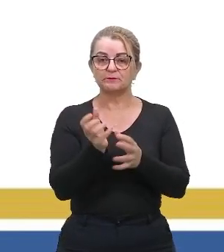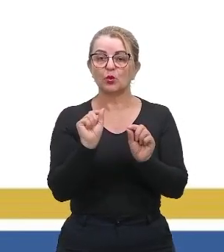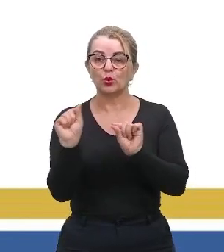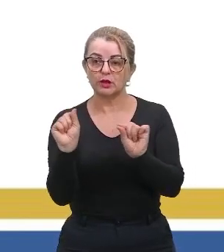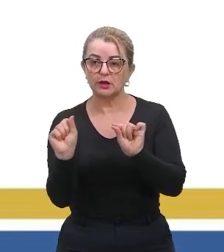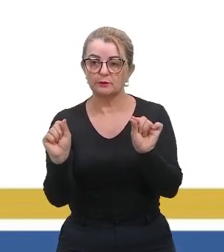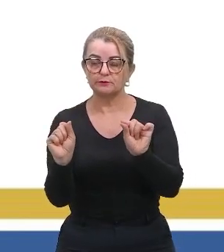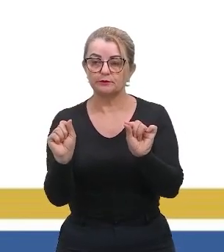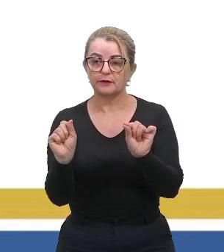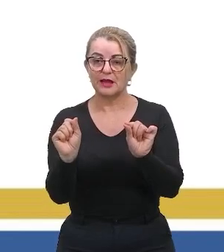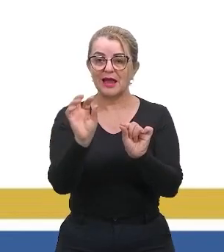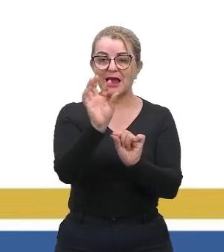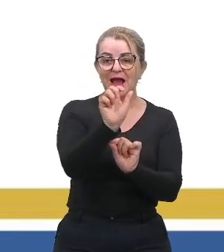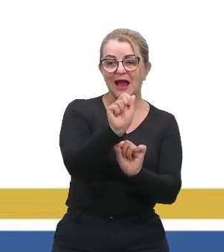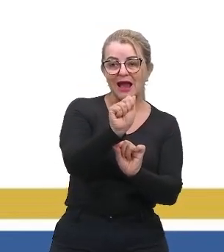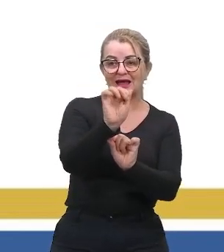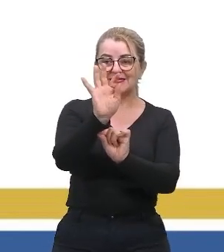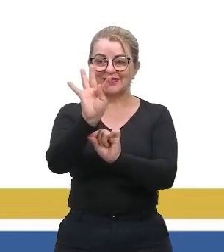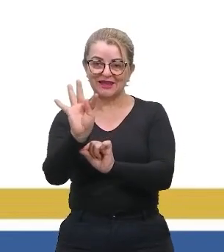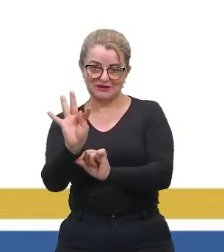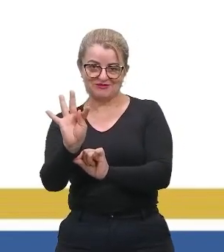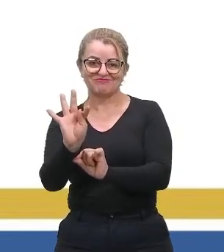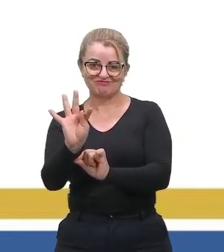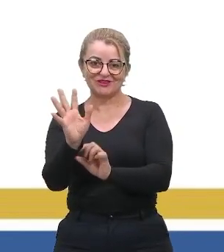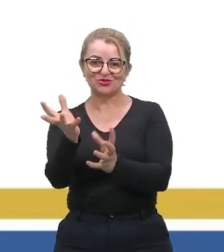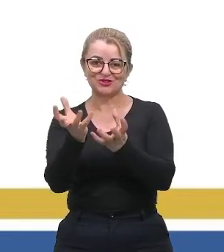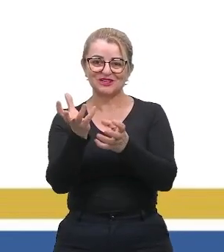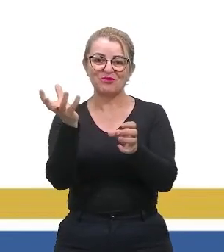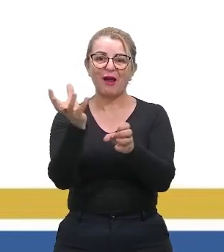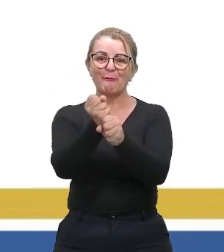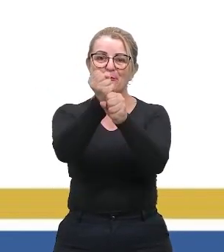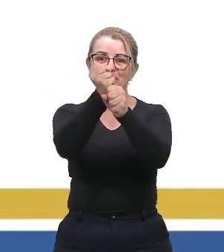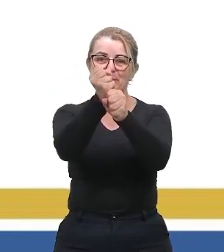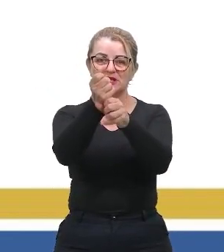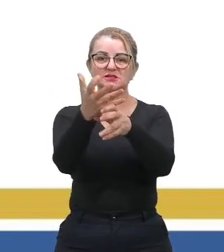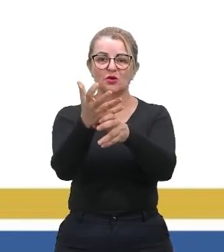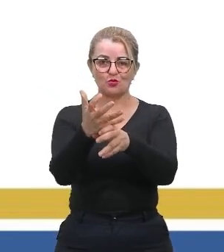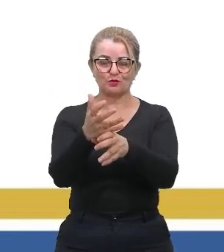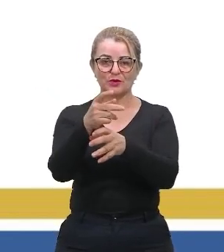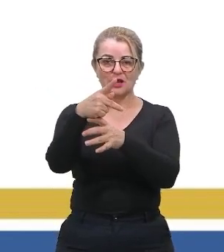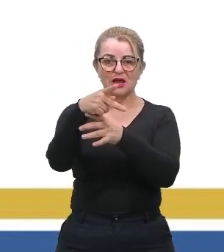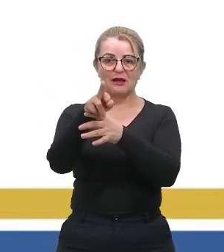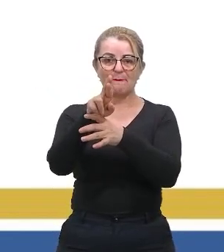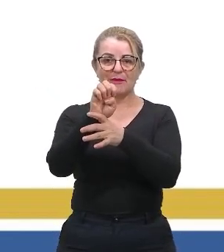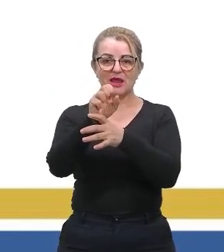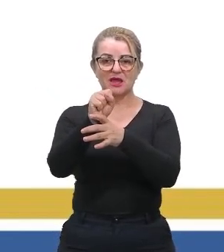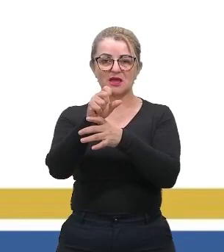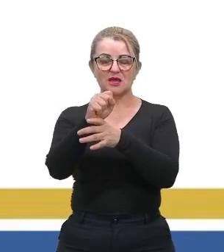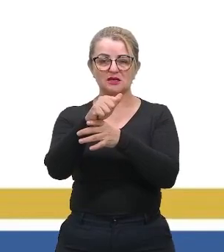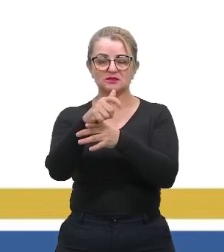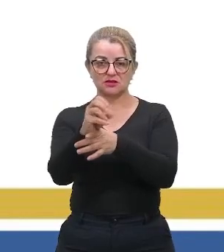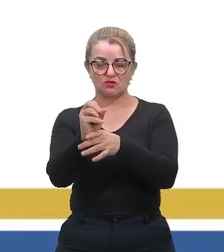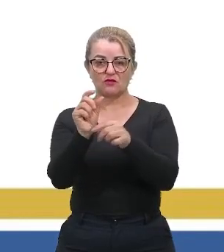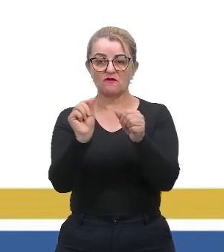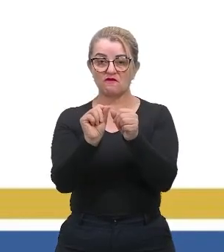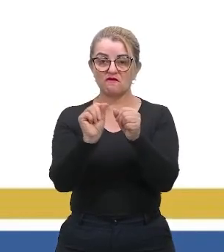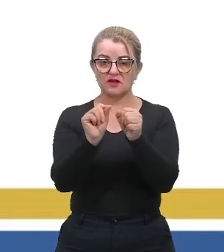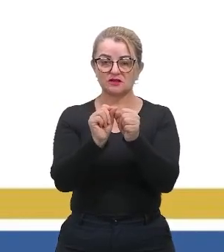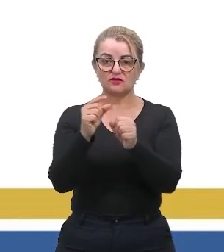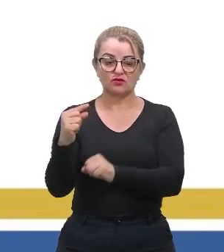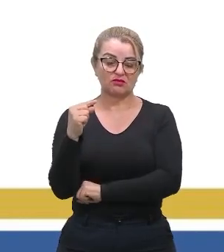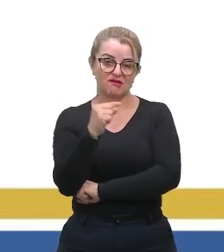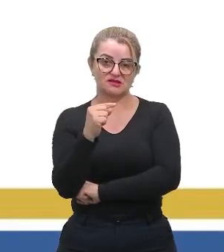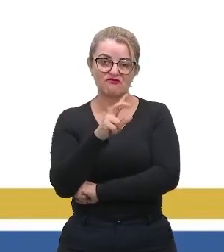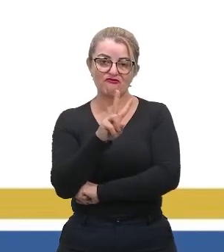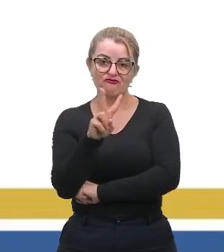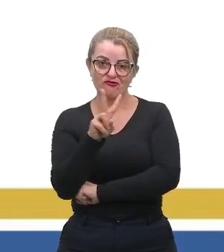é atm, como nós queremos a pressão, tá? Feito isso, nós vamos ter esse valor aí,